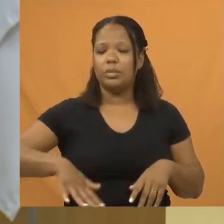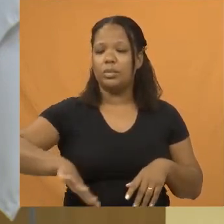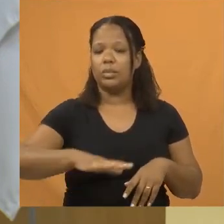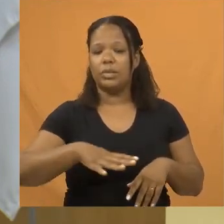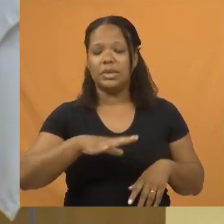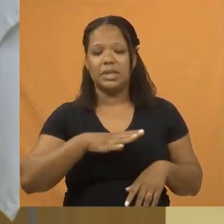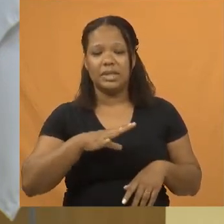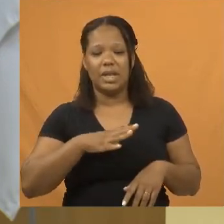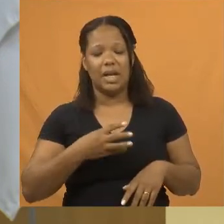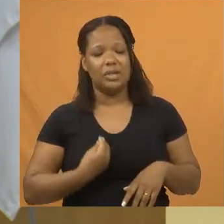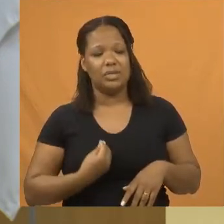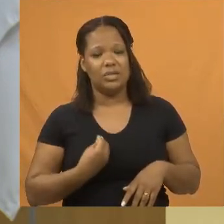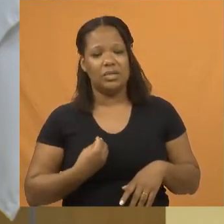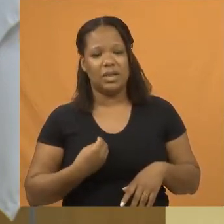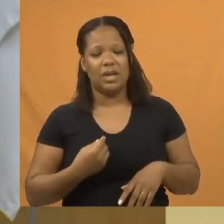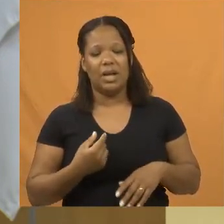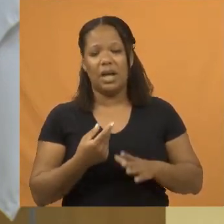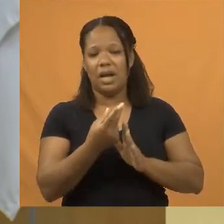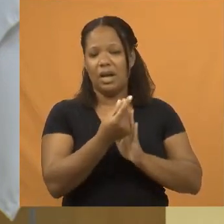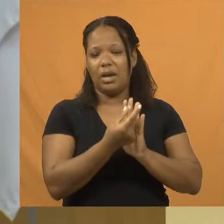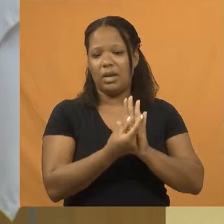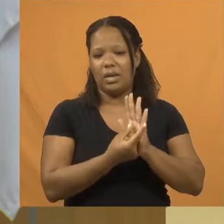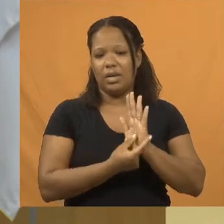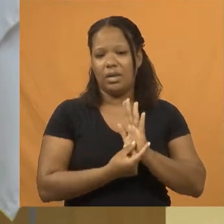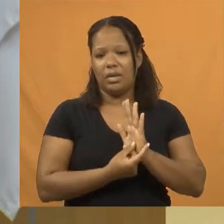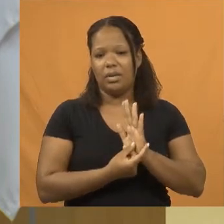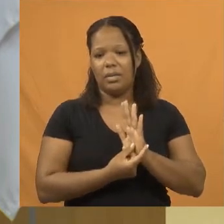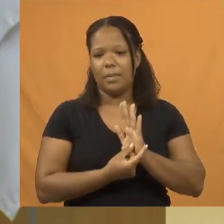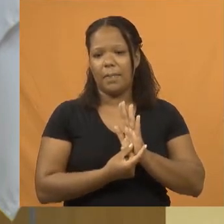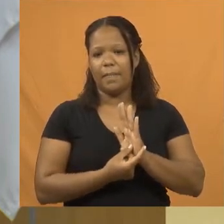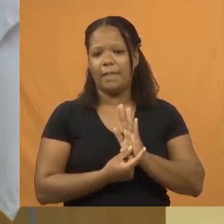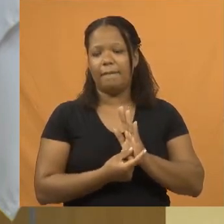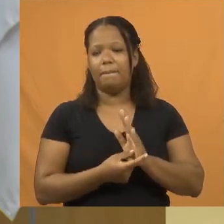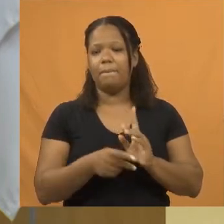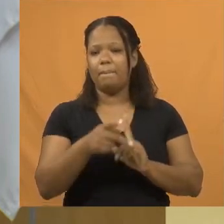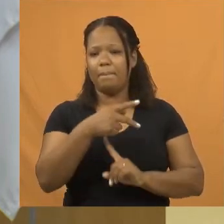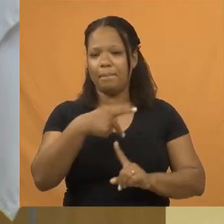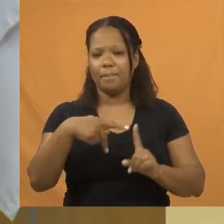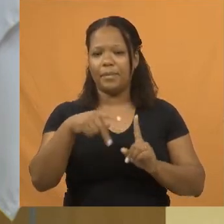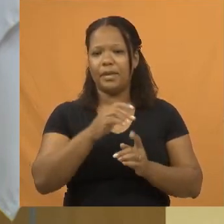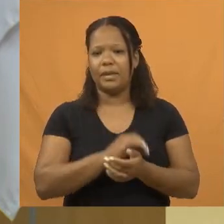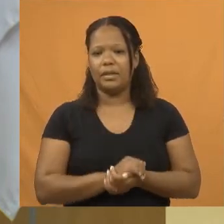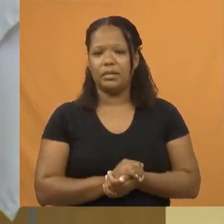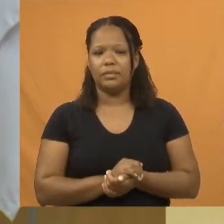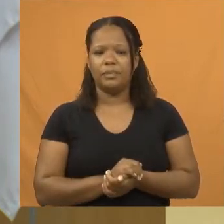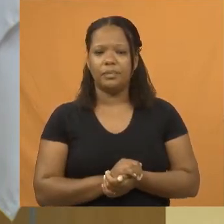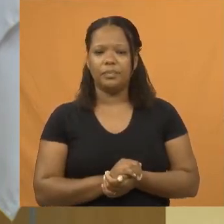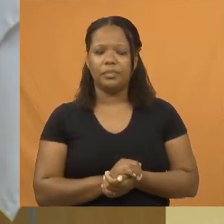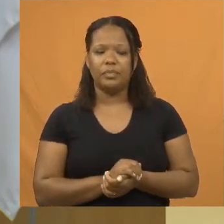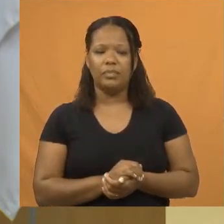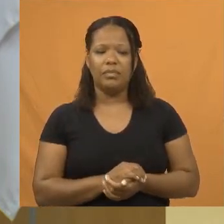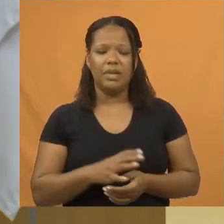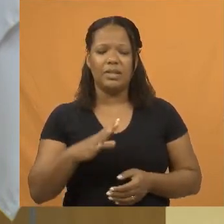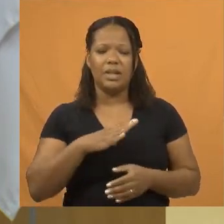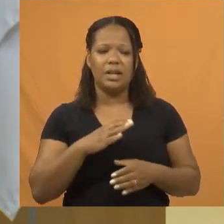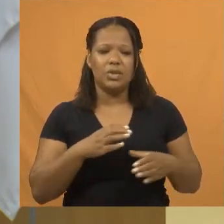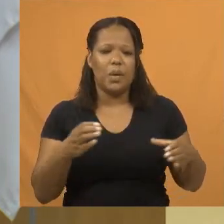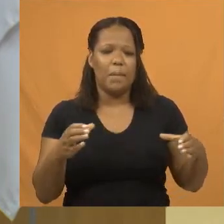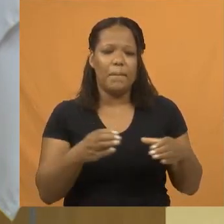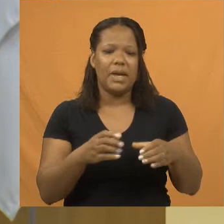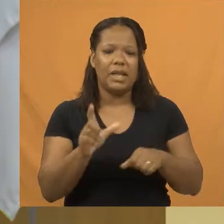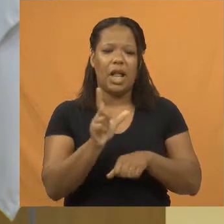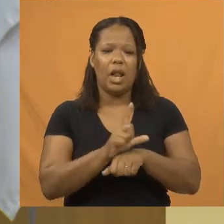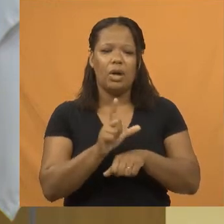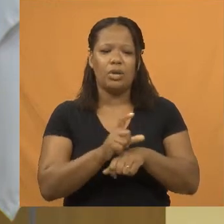muitos municípios têm a sua economia gerada por conta da Previdência, ainda mais aqueles municípios pequenos, onde o